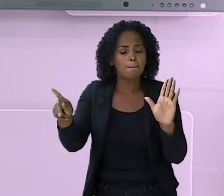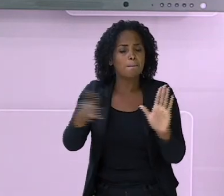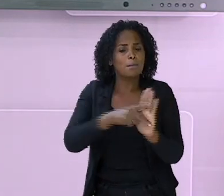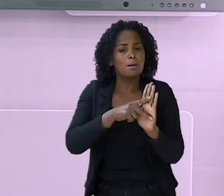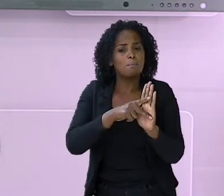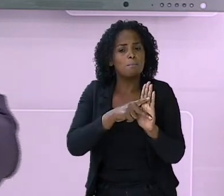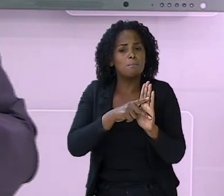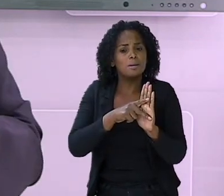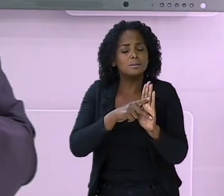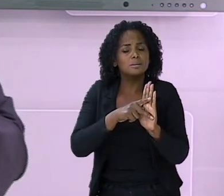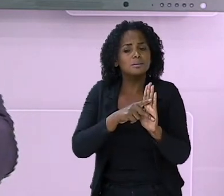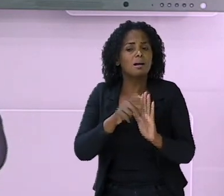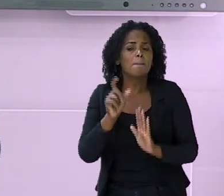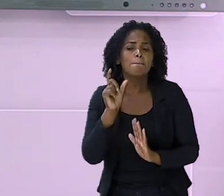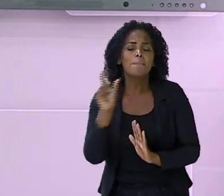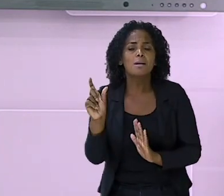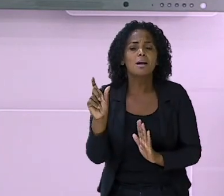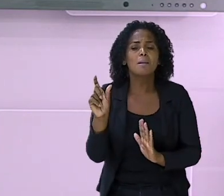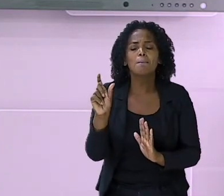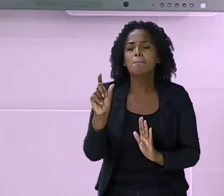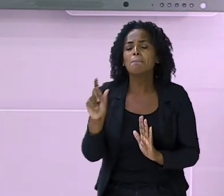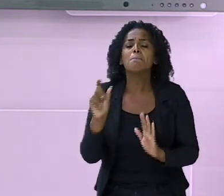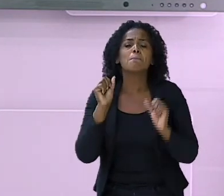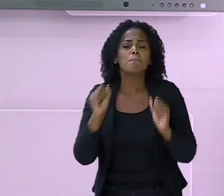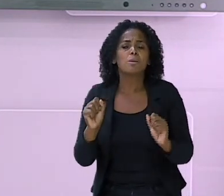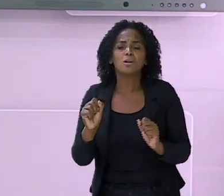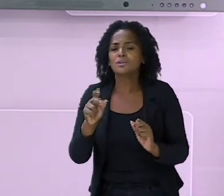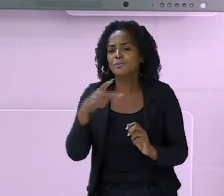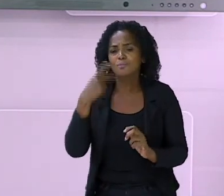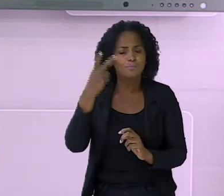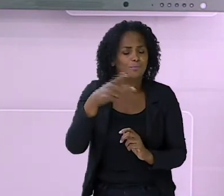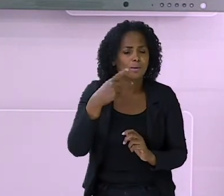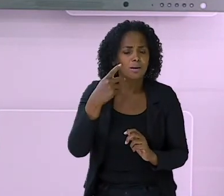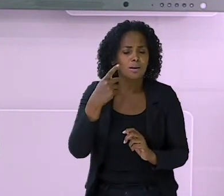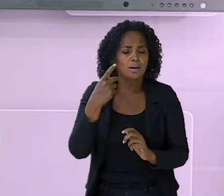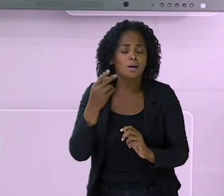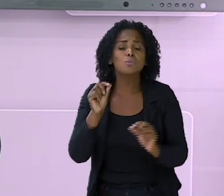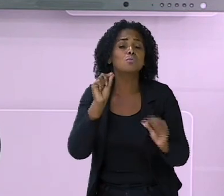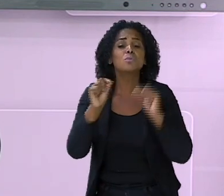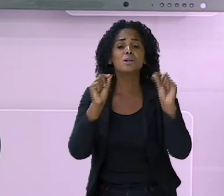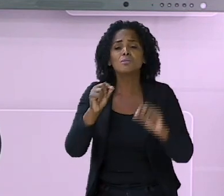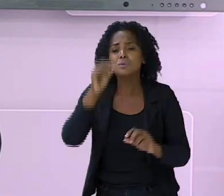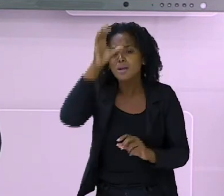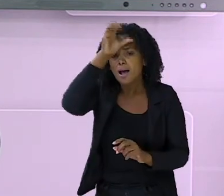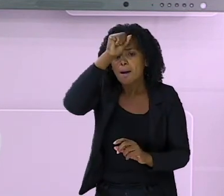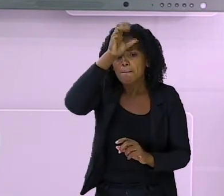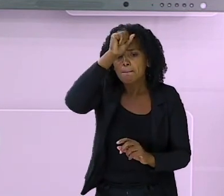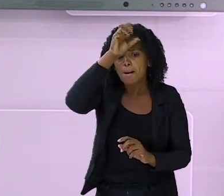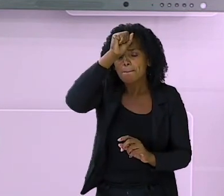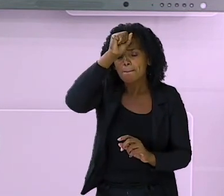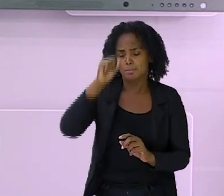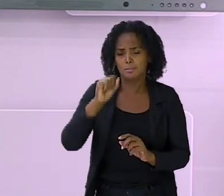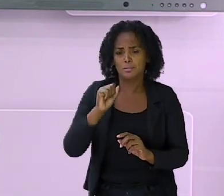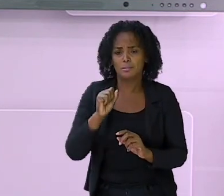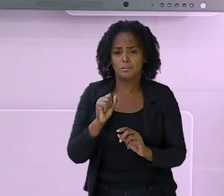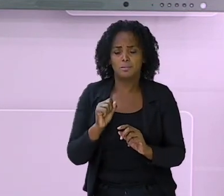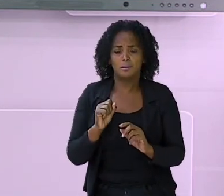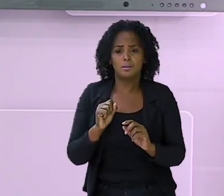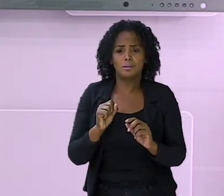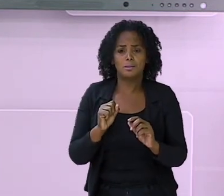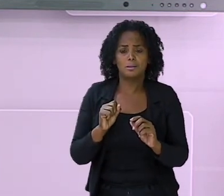pessoal, ela é de grande importância. É a hora que você pode falar com as